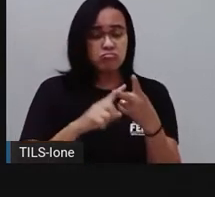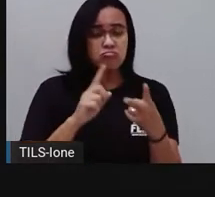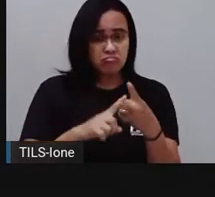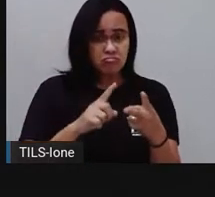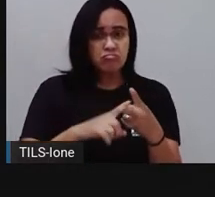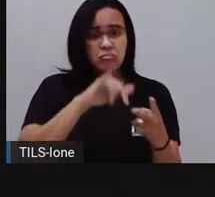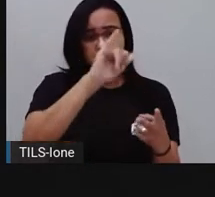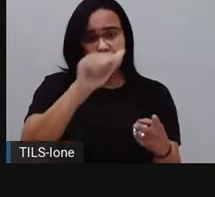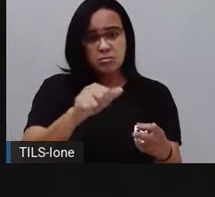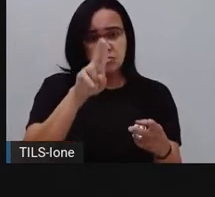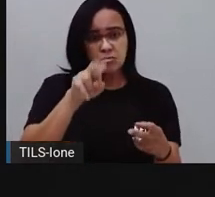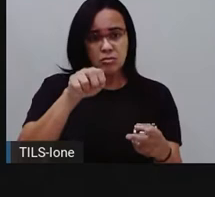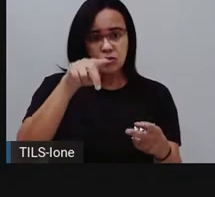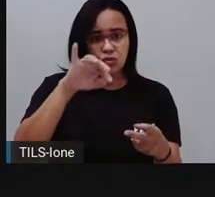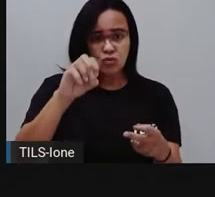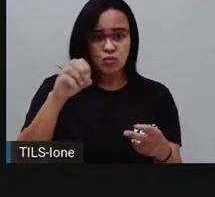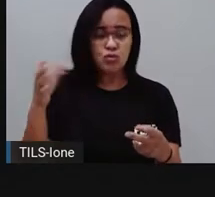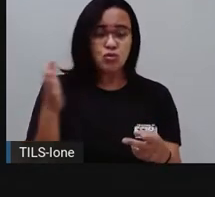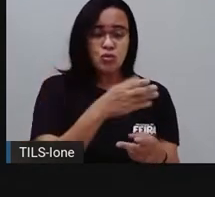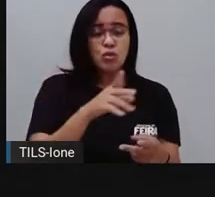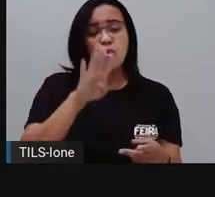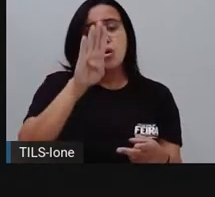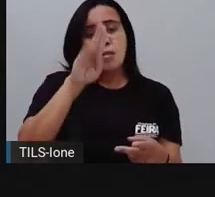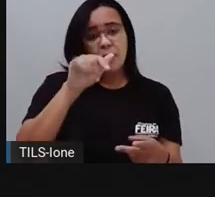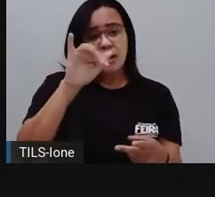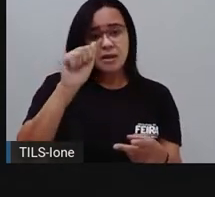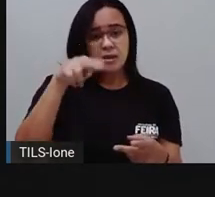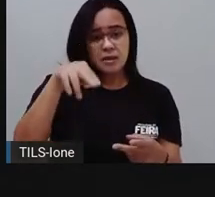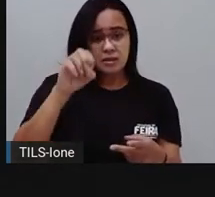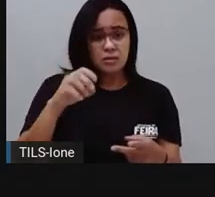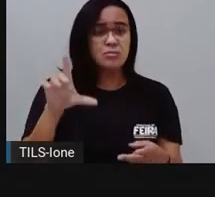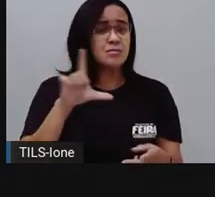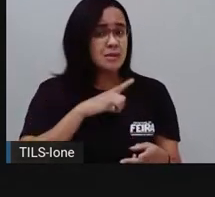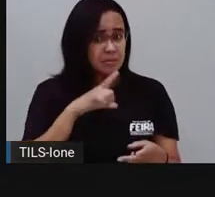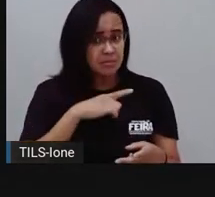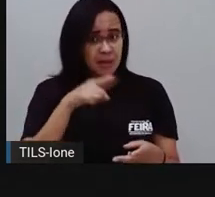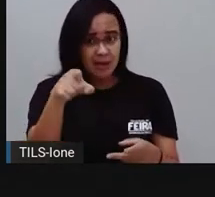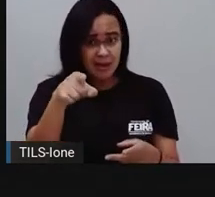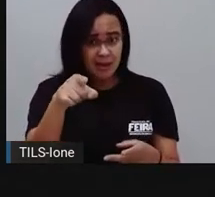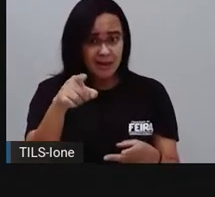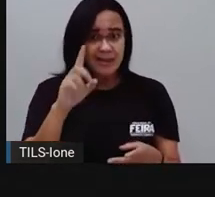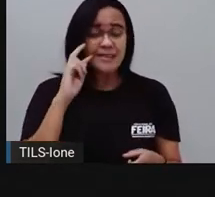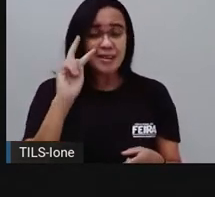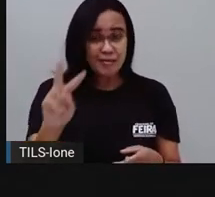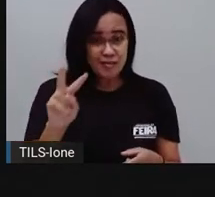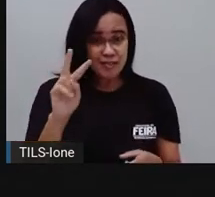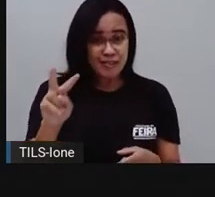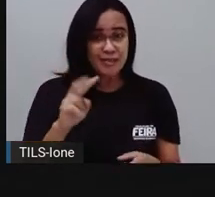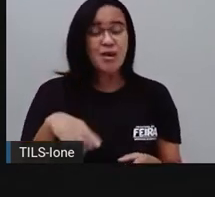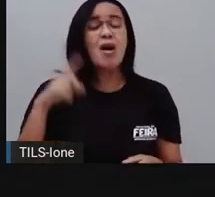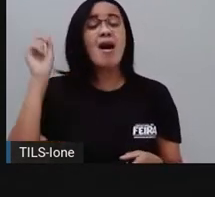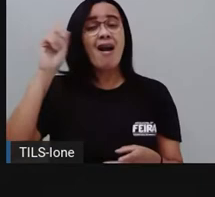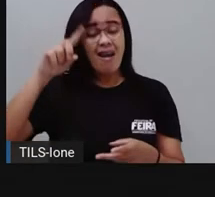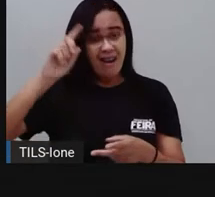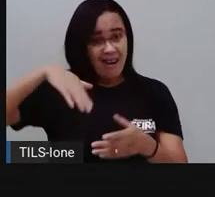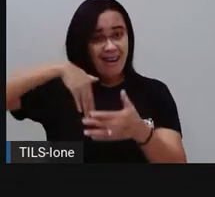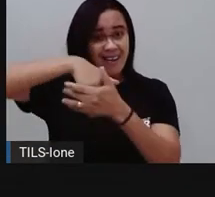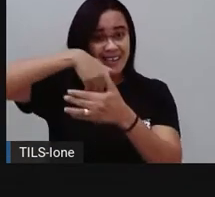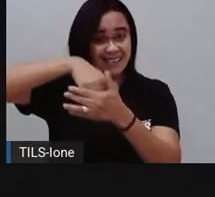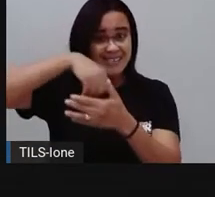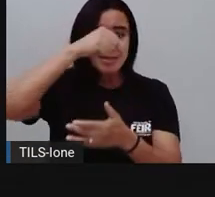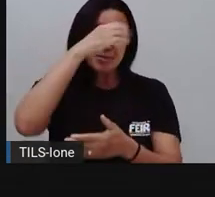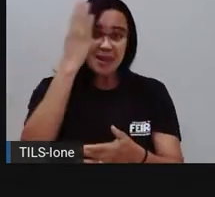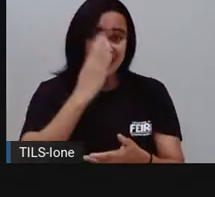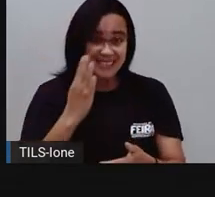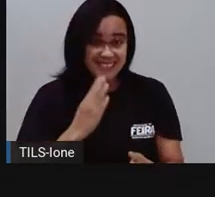Baiano. Sabiam que ele é de Feira também? E ele jogou, olha só a camisa que ele estava usando. Jogou na Seleção Brasileira.